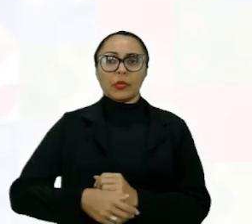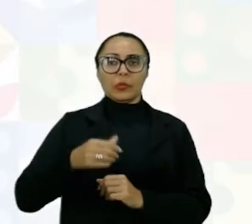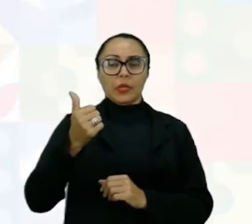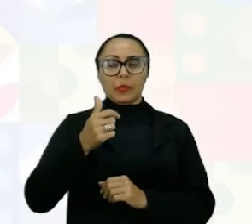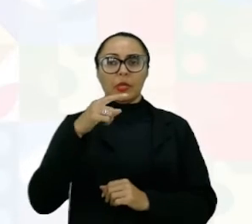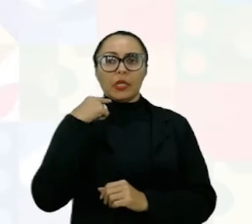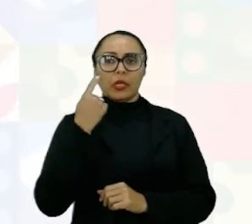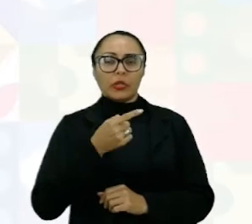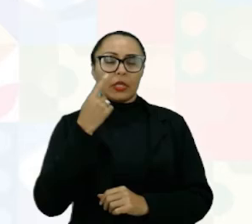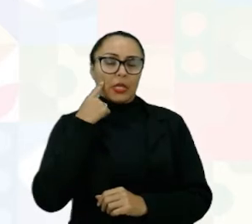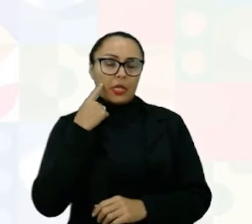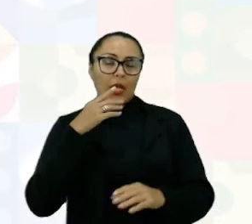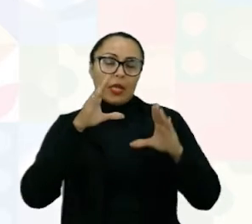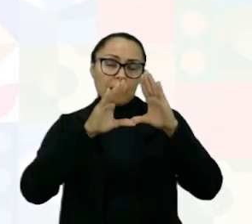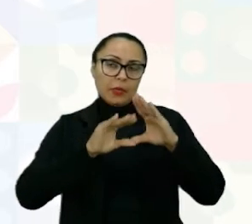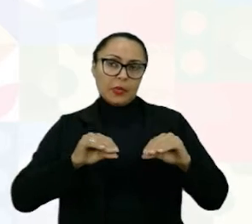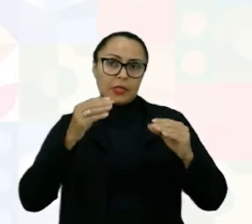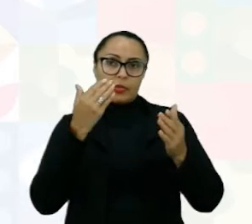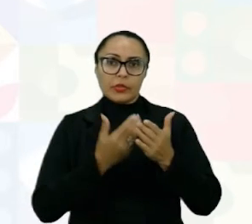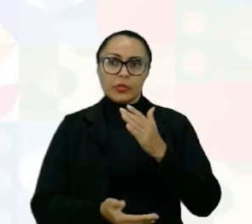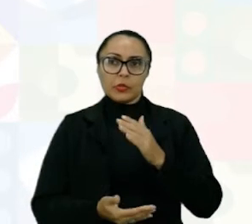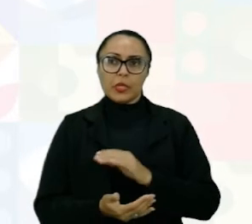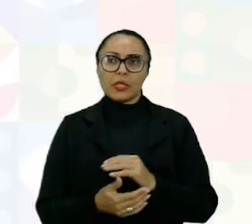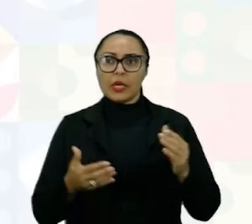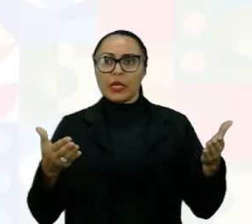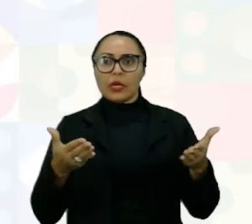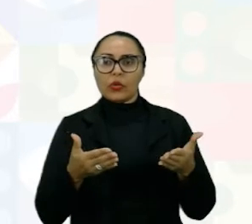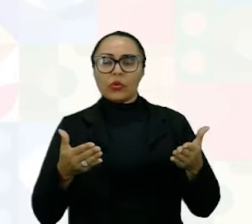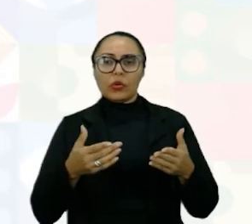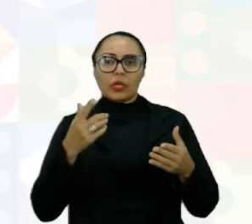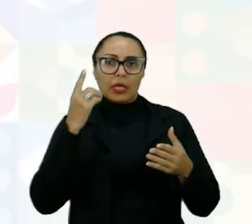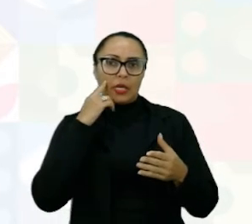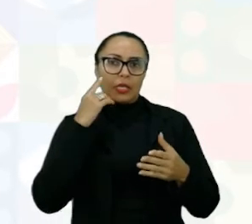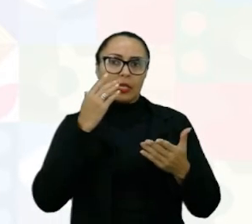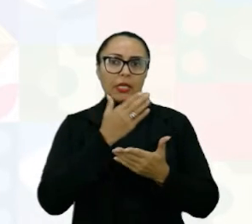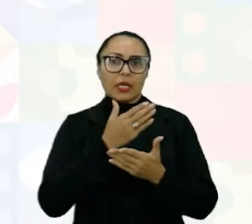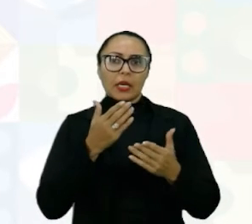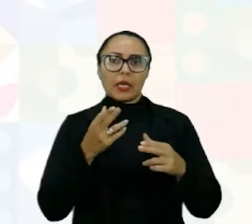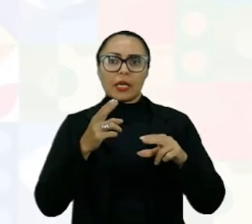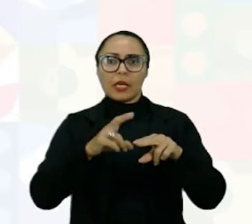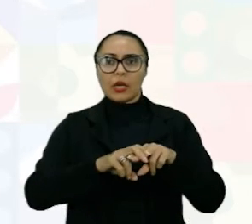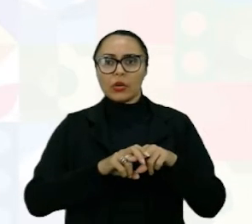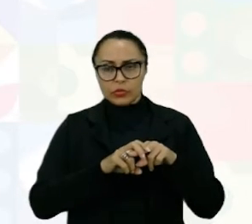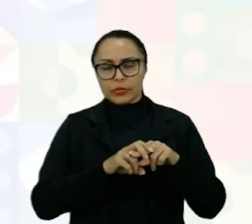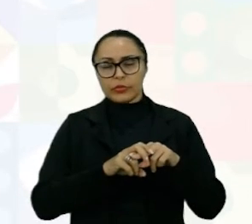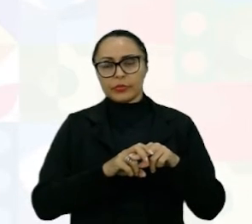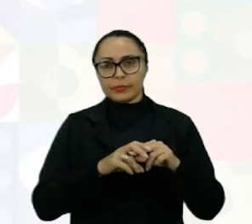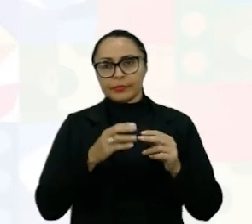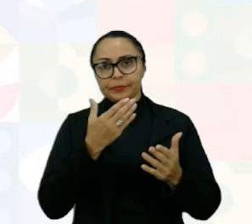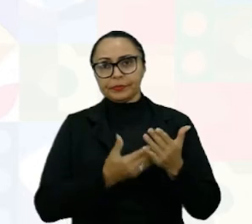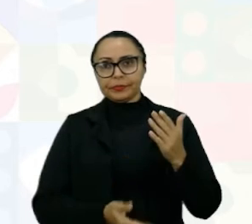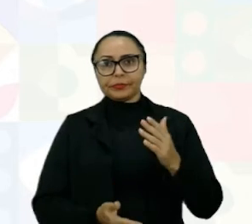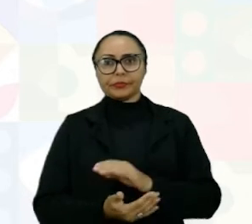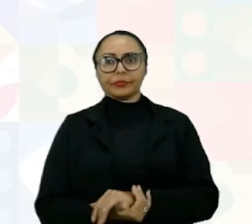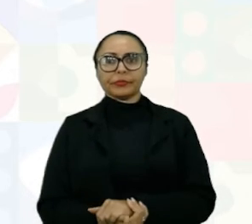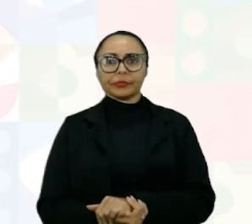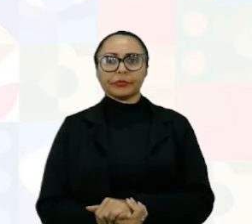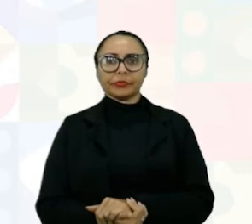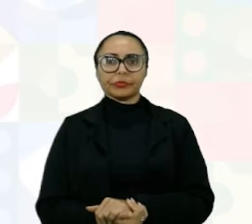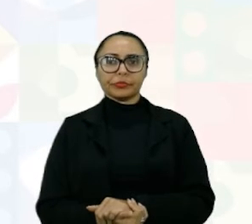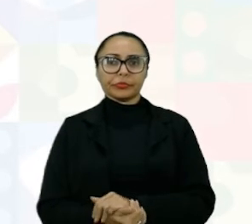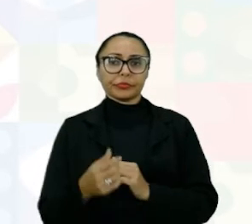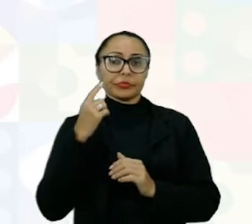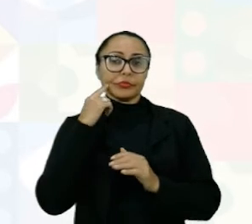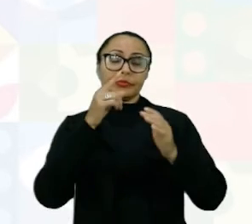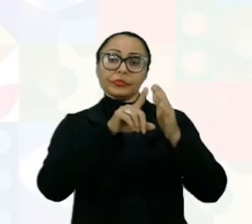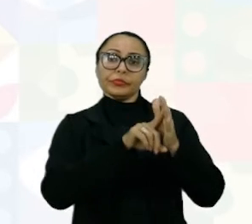eliminação de perdas e agora é das causas de perdas, que seria o estudo das causas